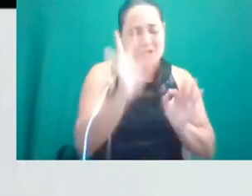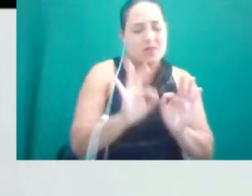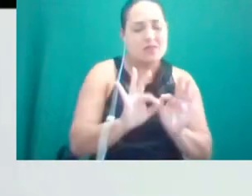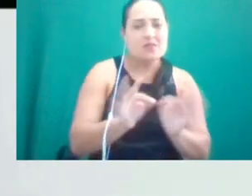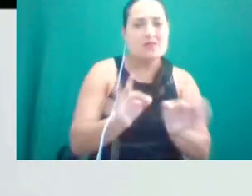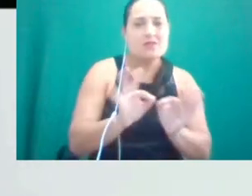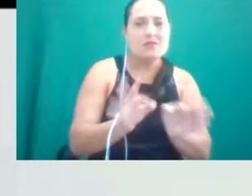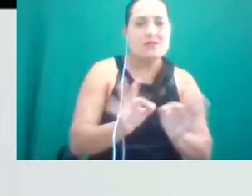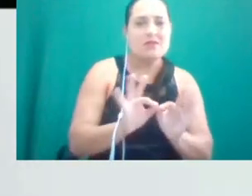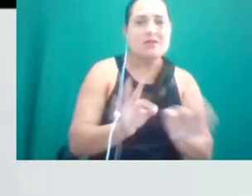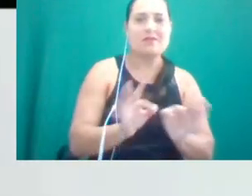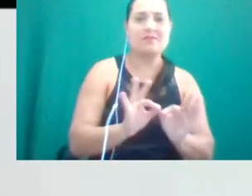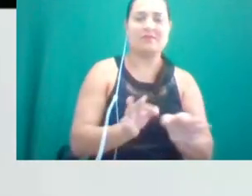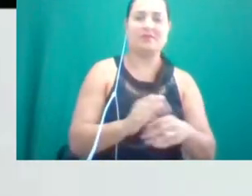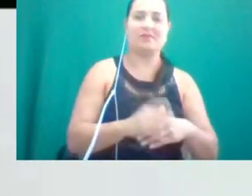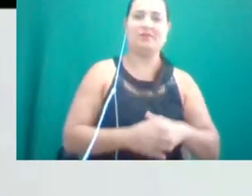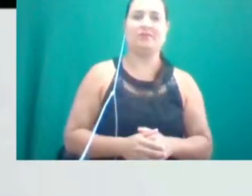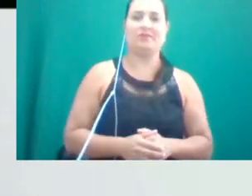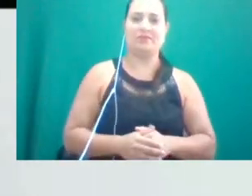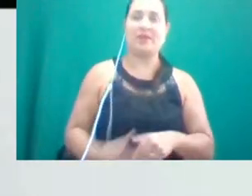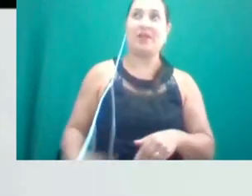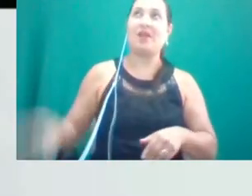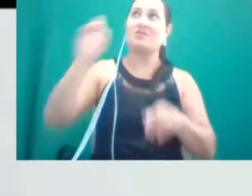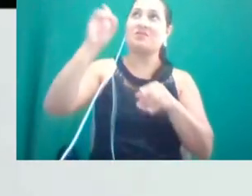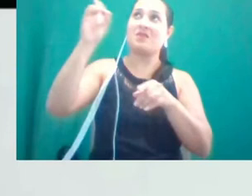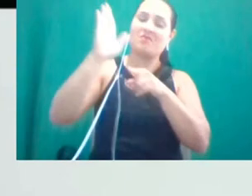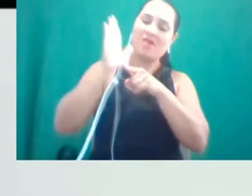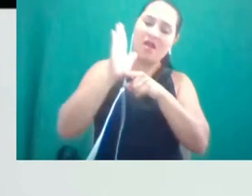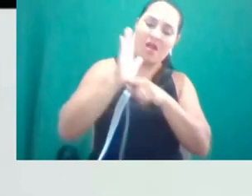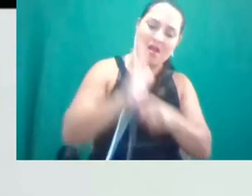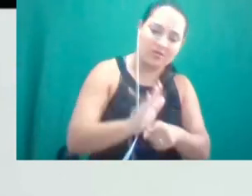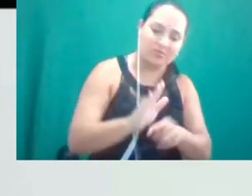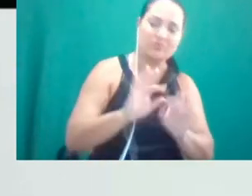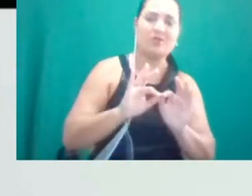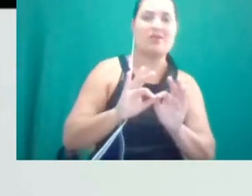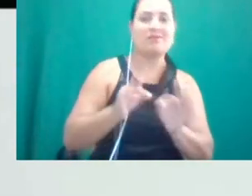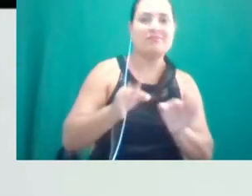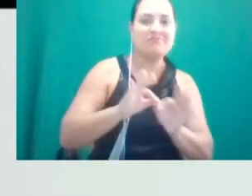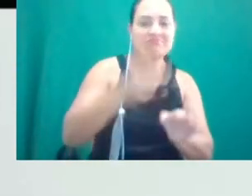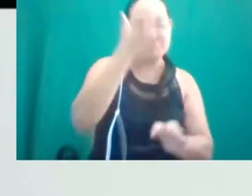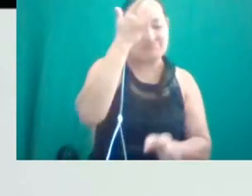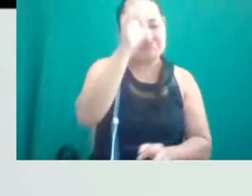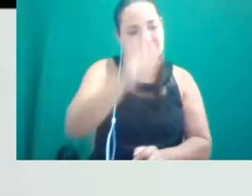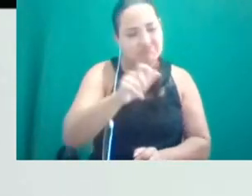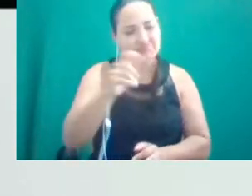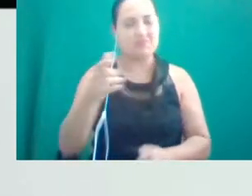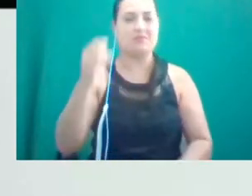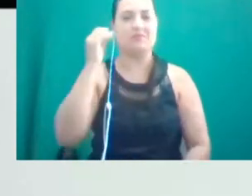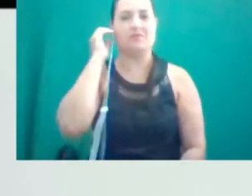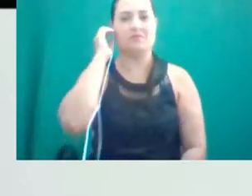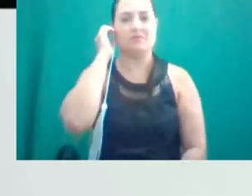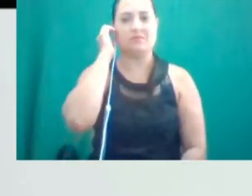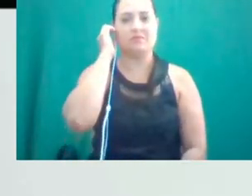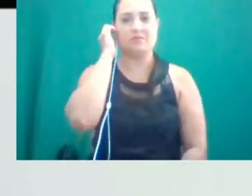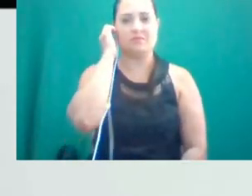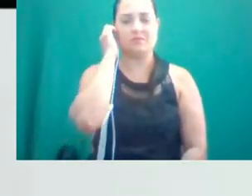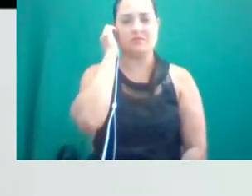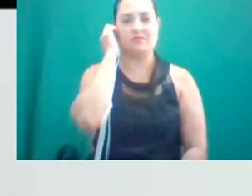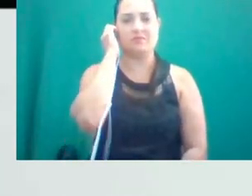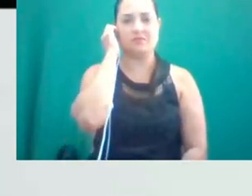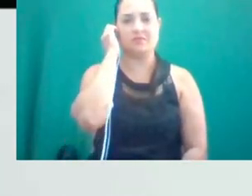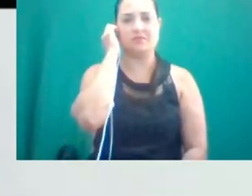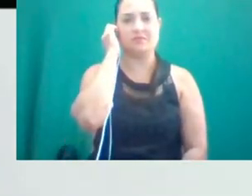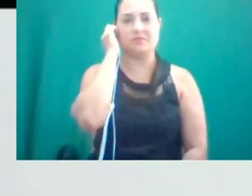vocês nos nossos corações também. Desejo que o Deus Eterno reine em suas